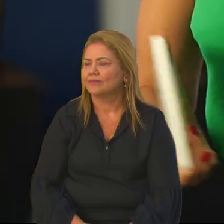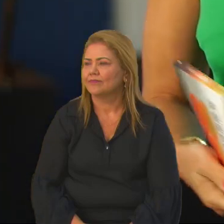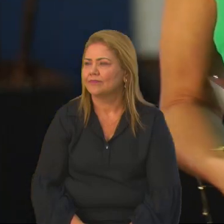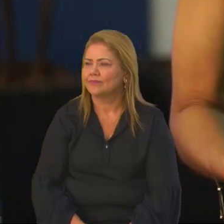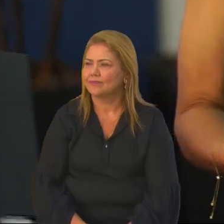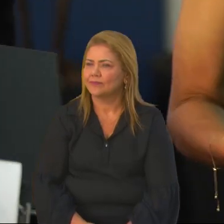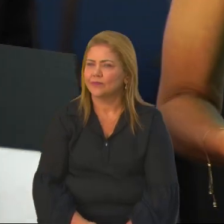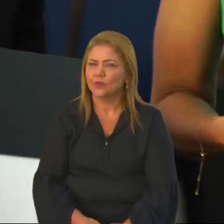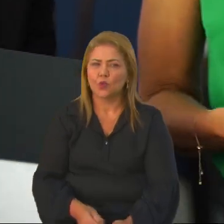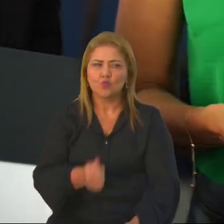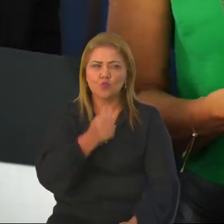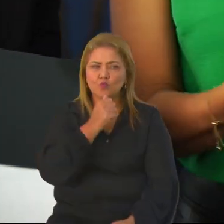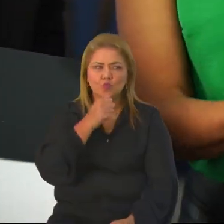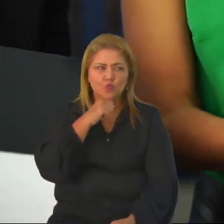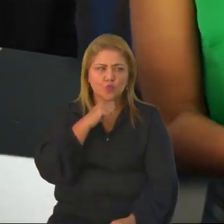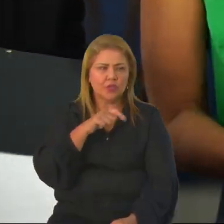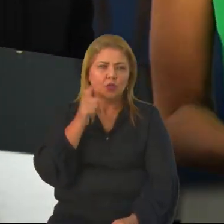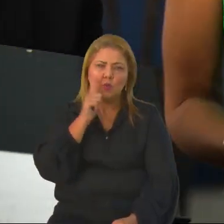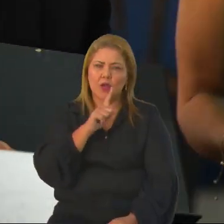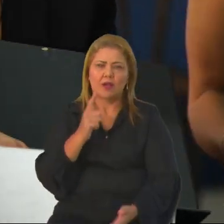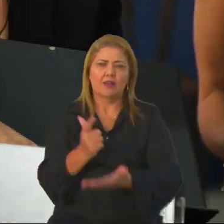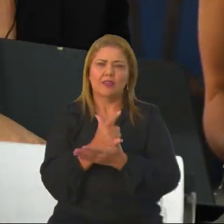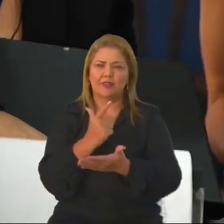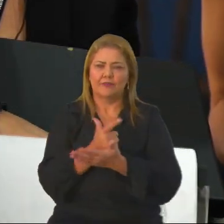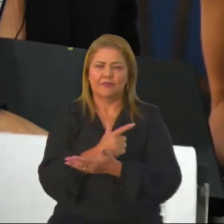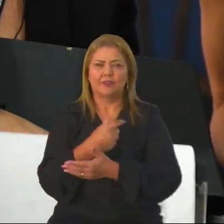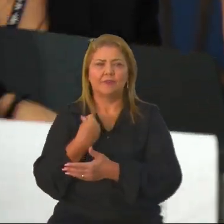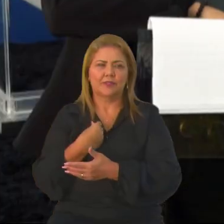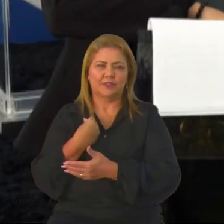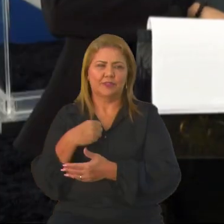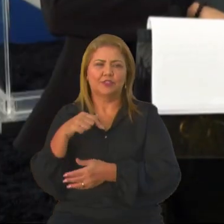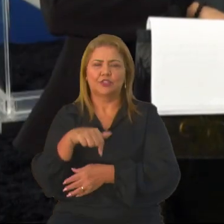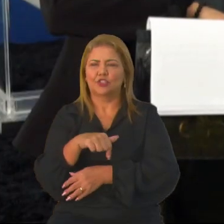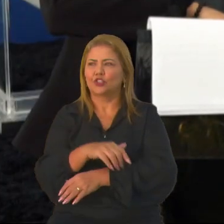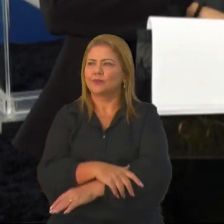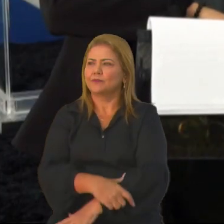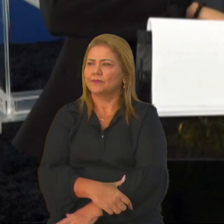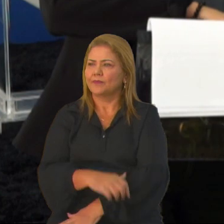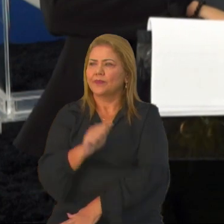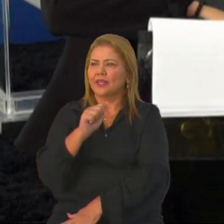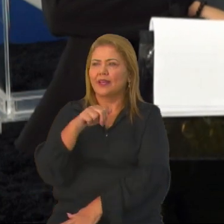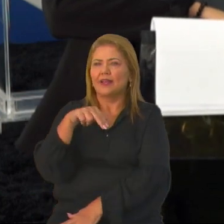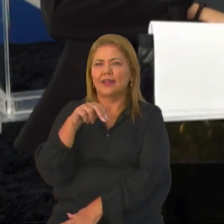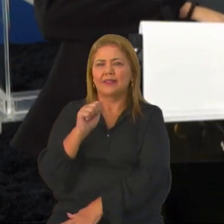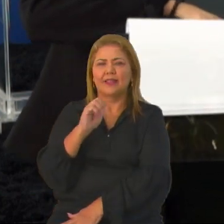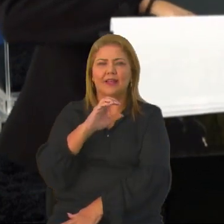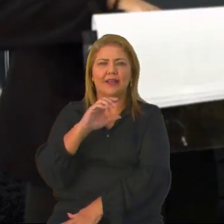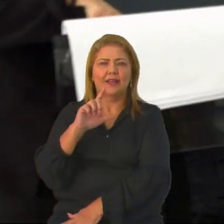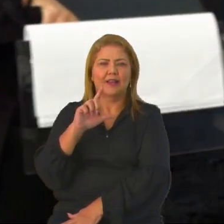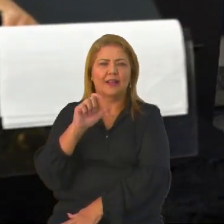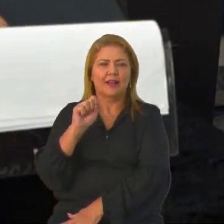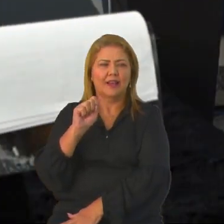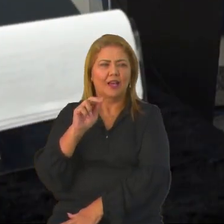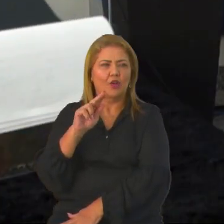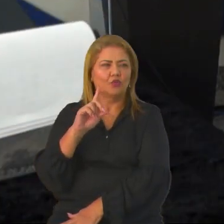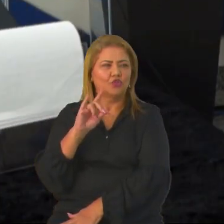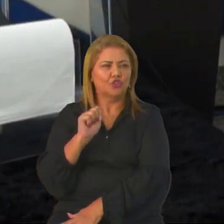Quem não estiver aqui não ganha. Vamos prestigiar quem está presente. Ana Cláudia Costa.